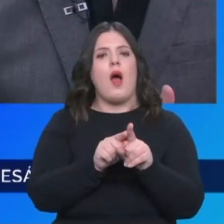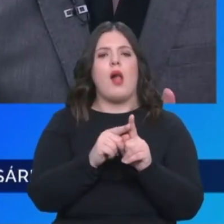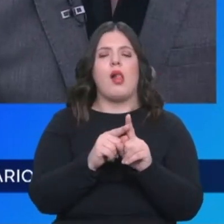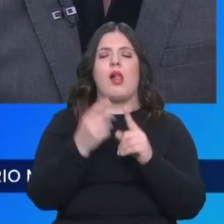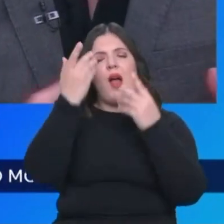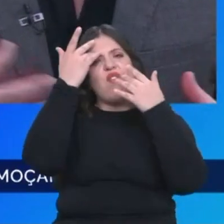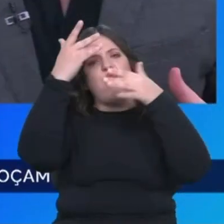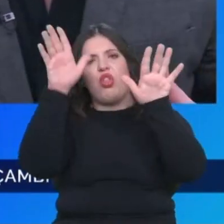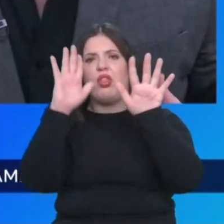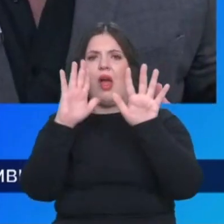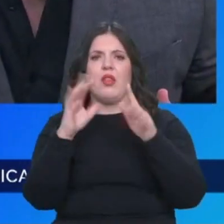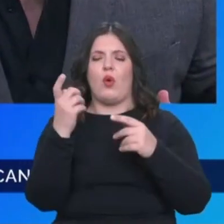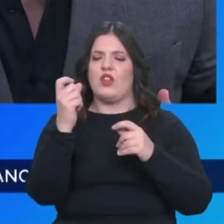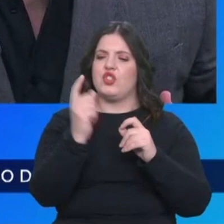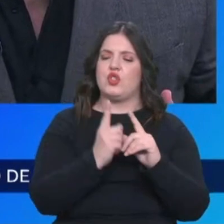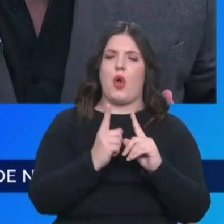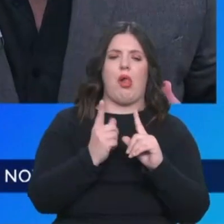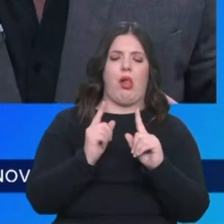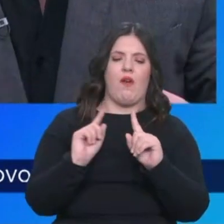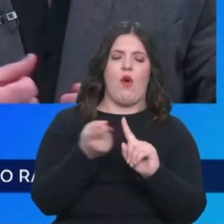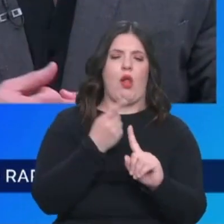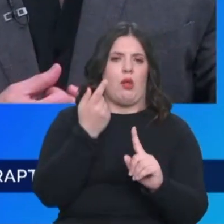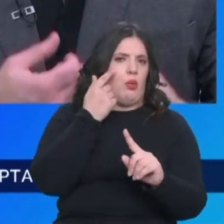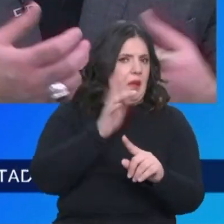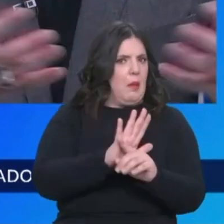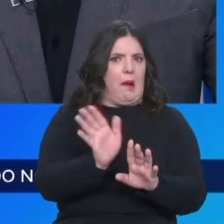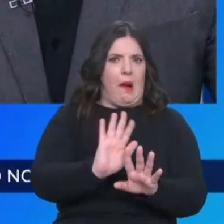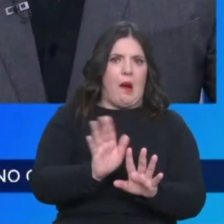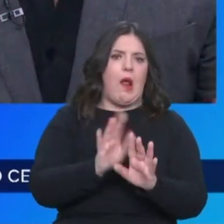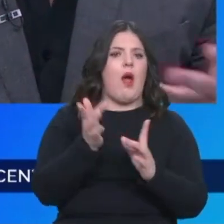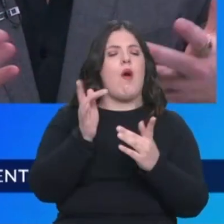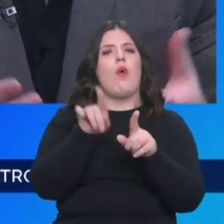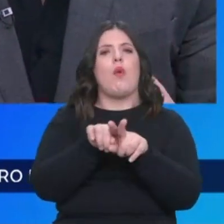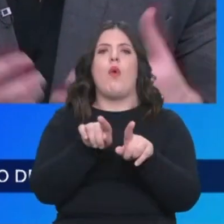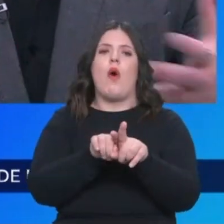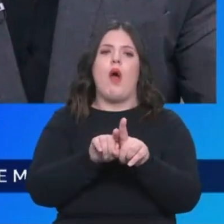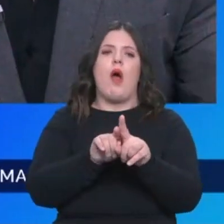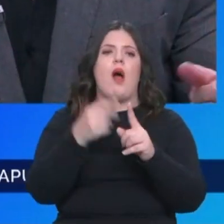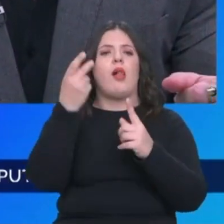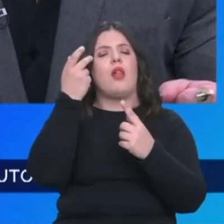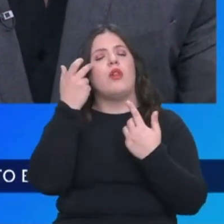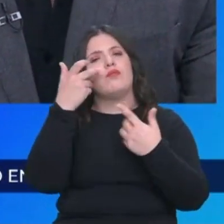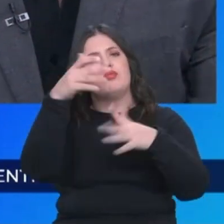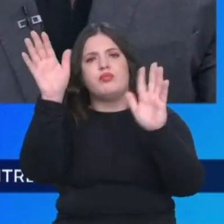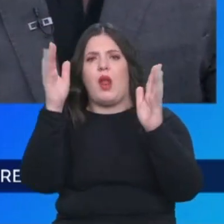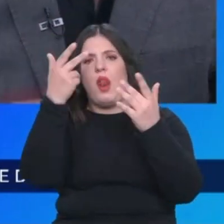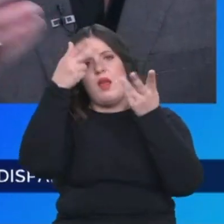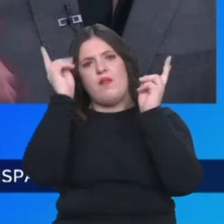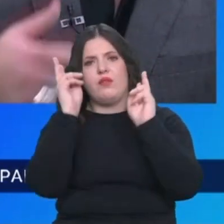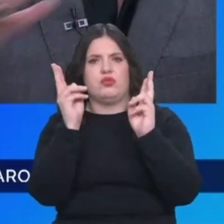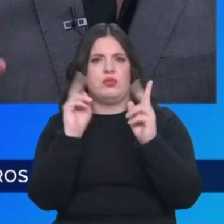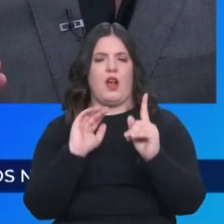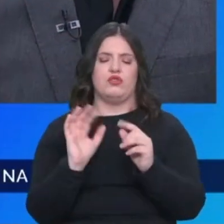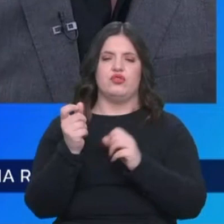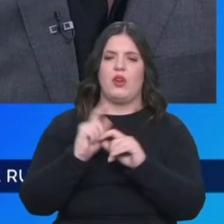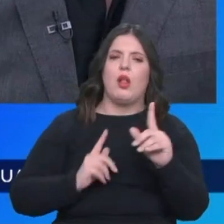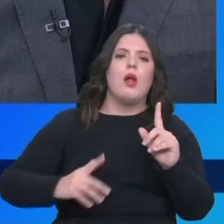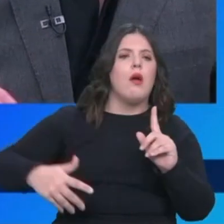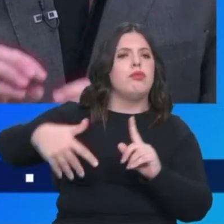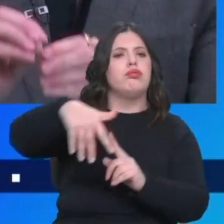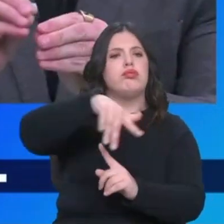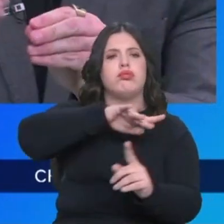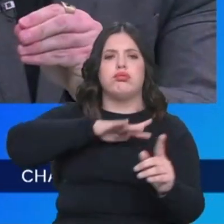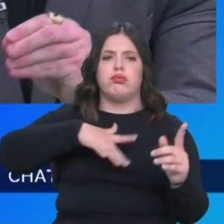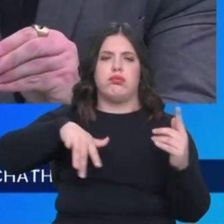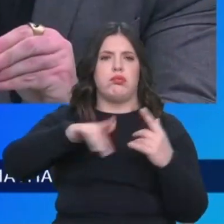volta de uma estrela. Foram expulsos dos seus sistemas planetários e andam aos montes no espaço entre as estrelas. E sabemos que existem bilhões